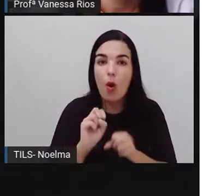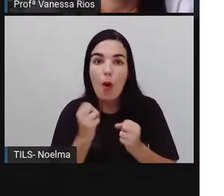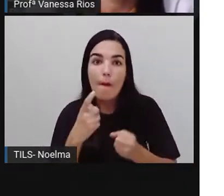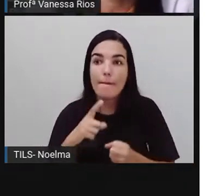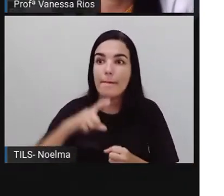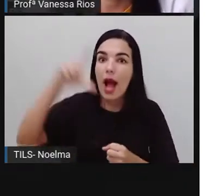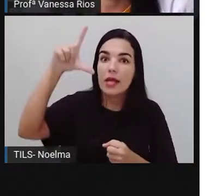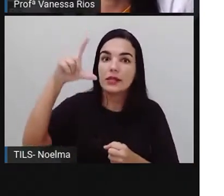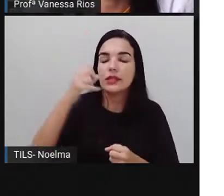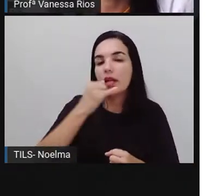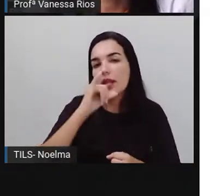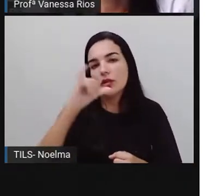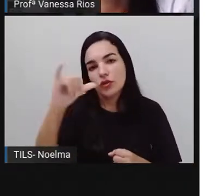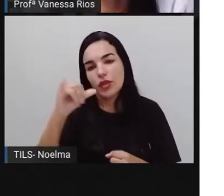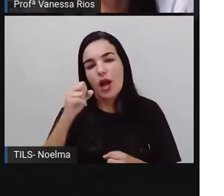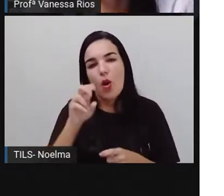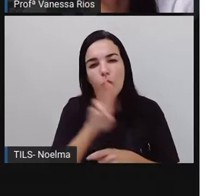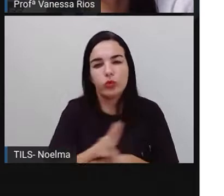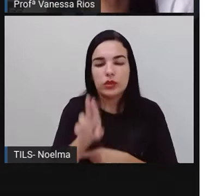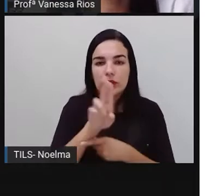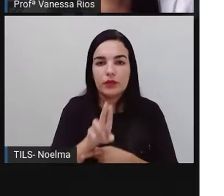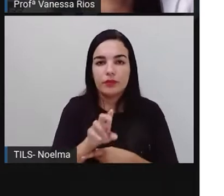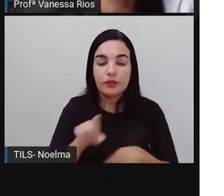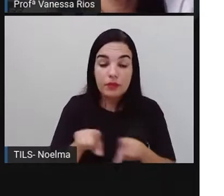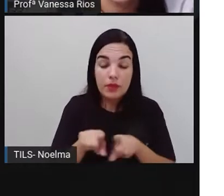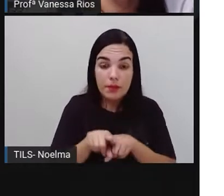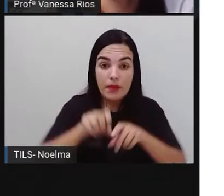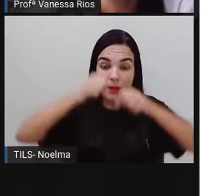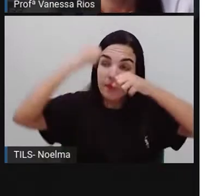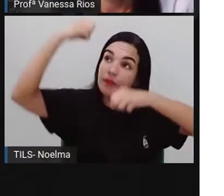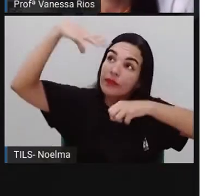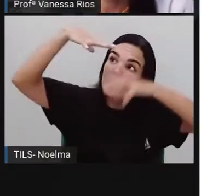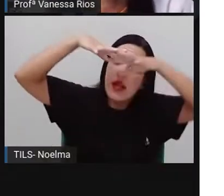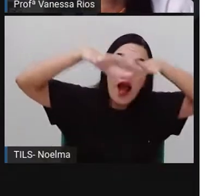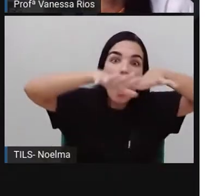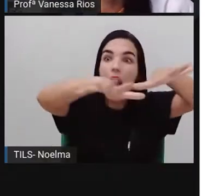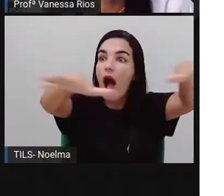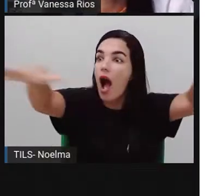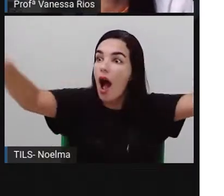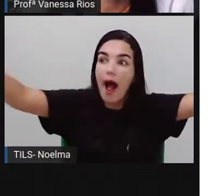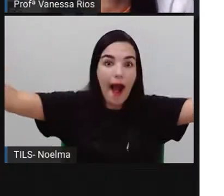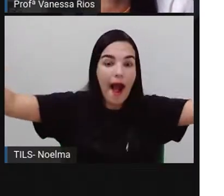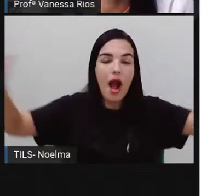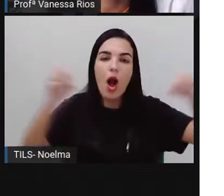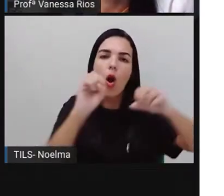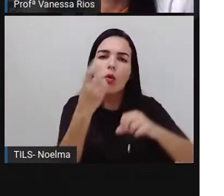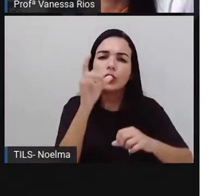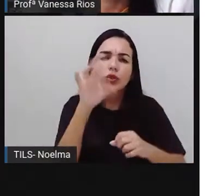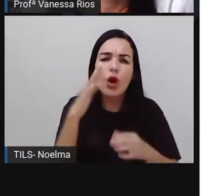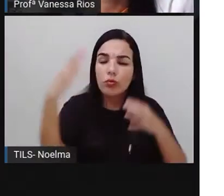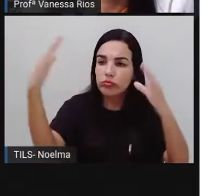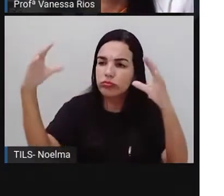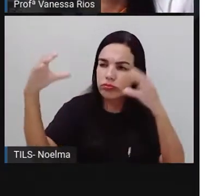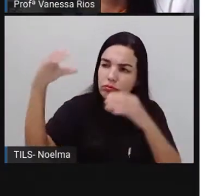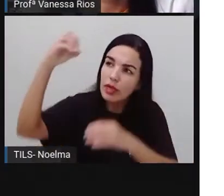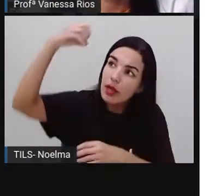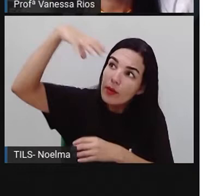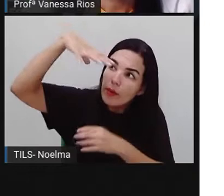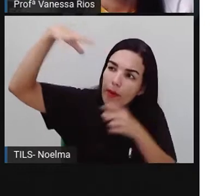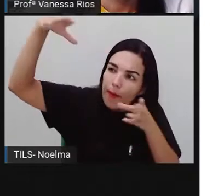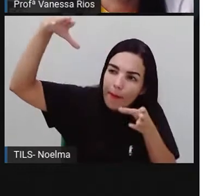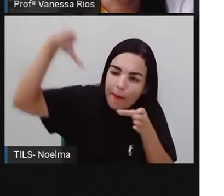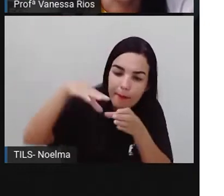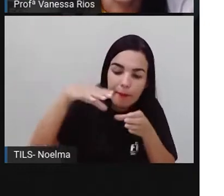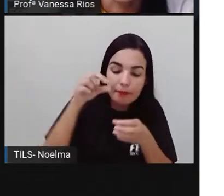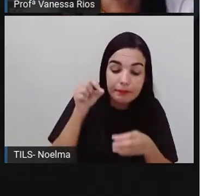menos, iluminando, né, um ambiente com maior espaço ou também iluminando, né,